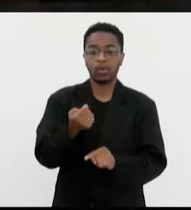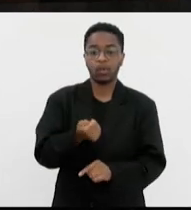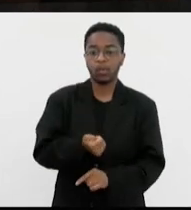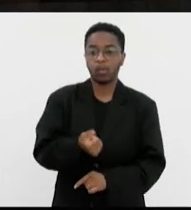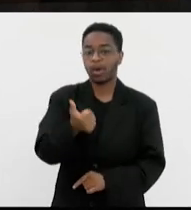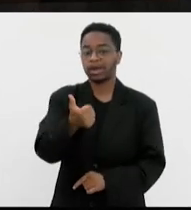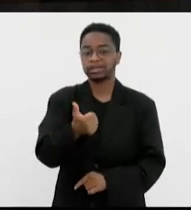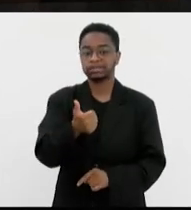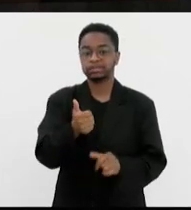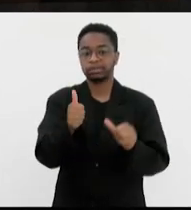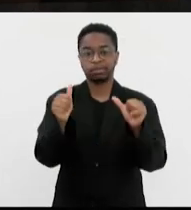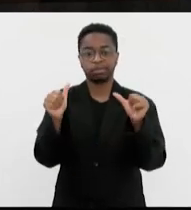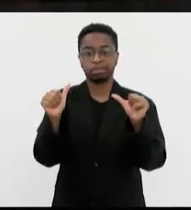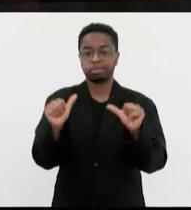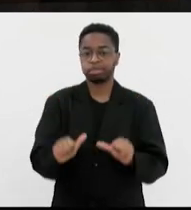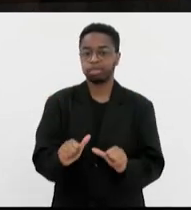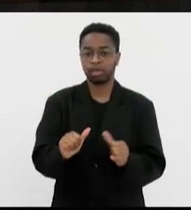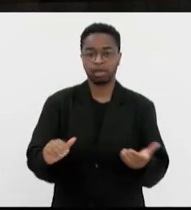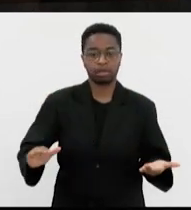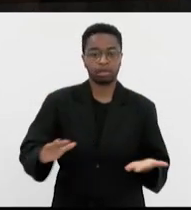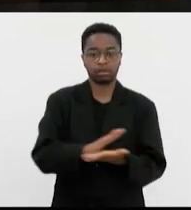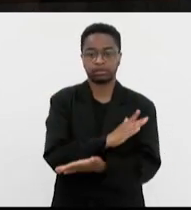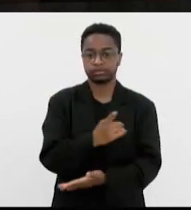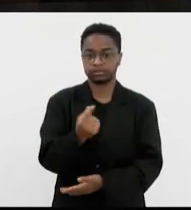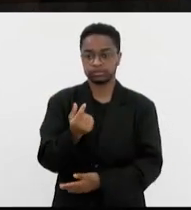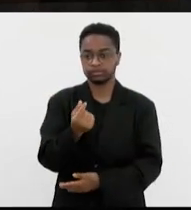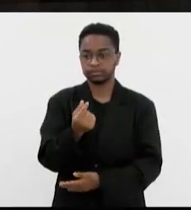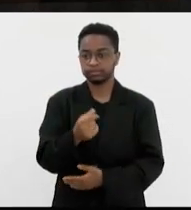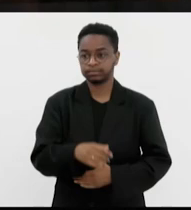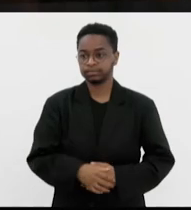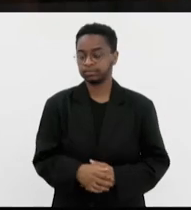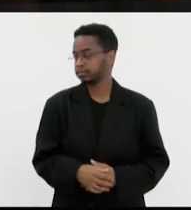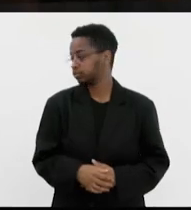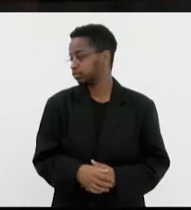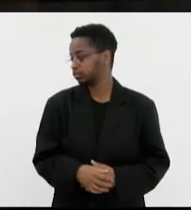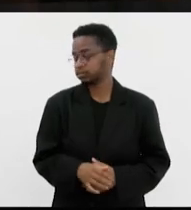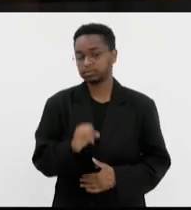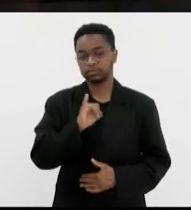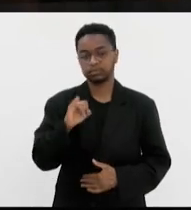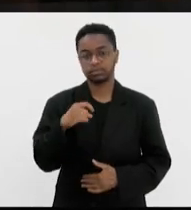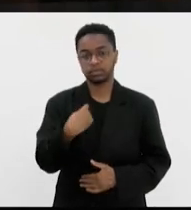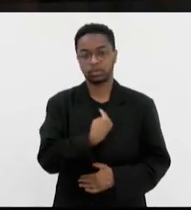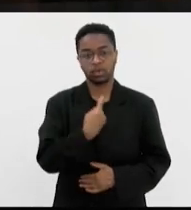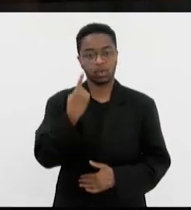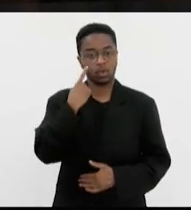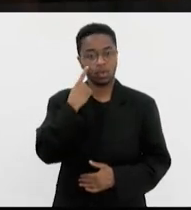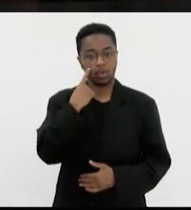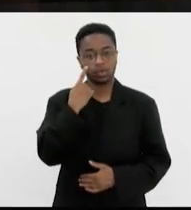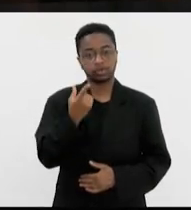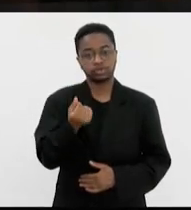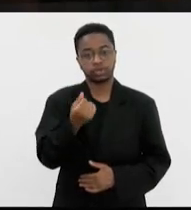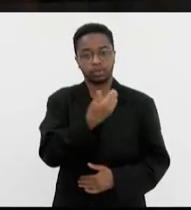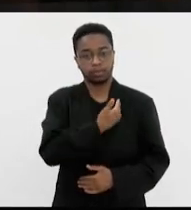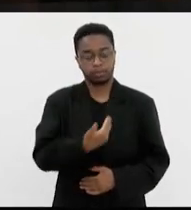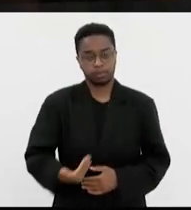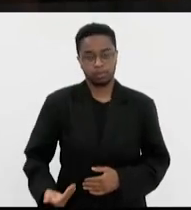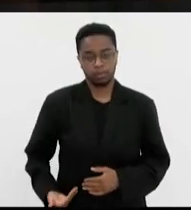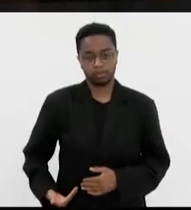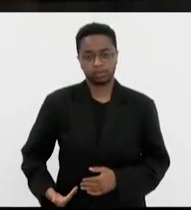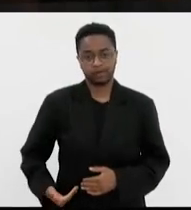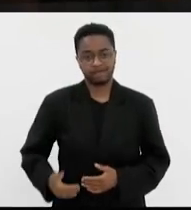falência. Se a gente olha as contas públicas dos mais